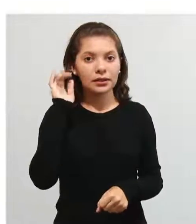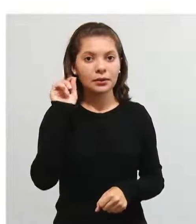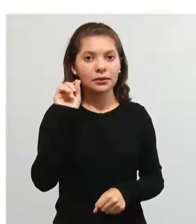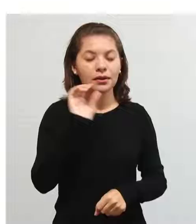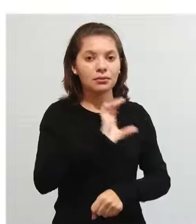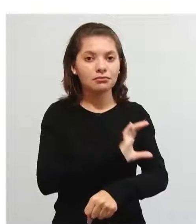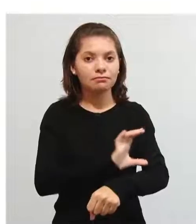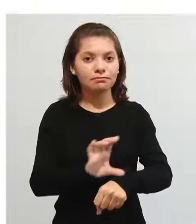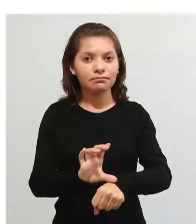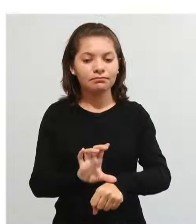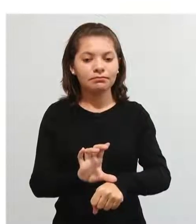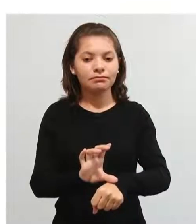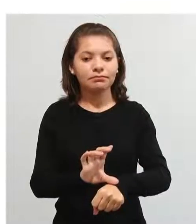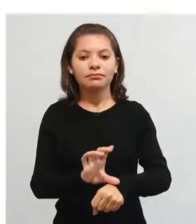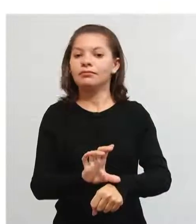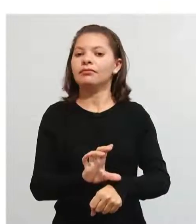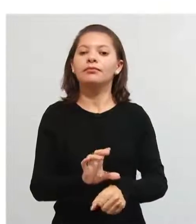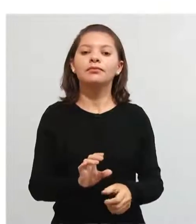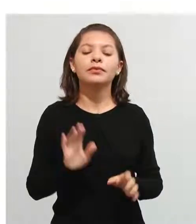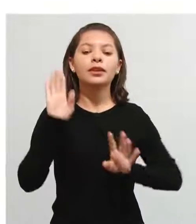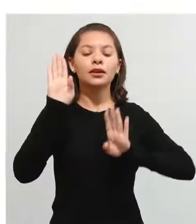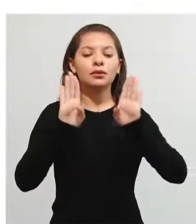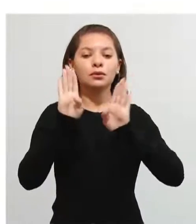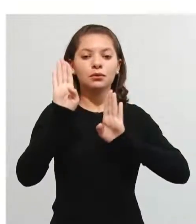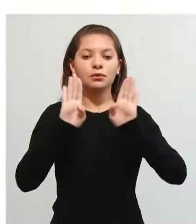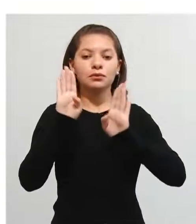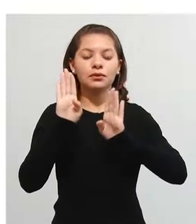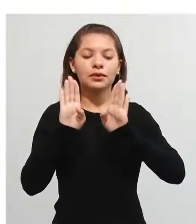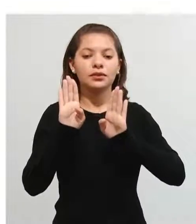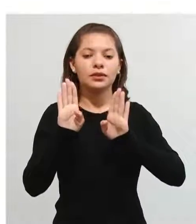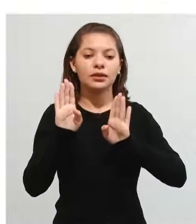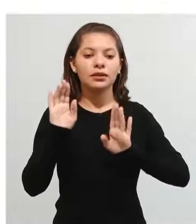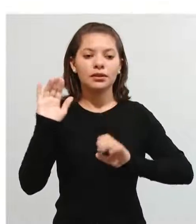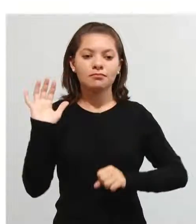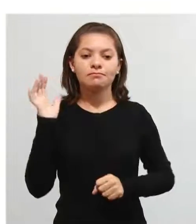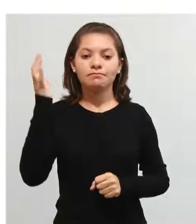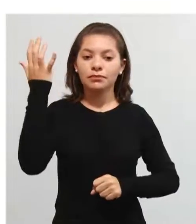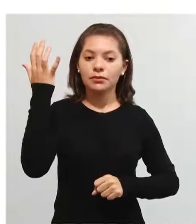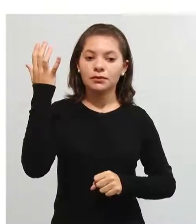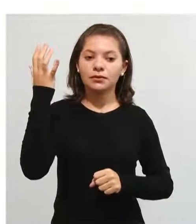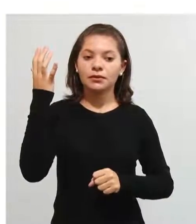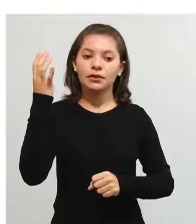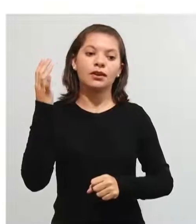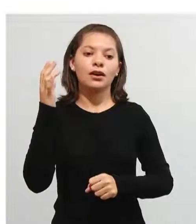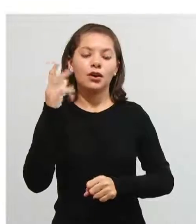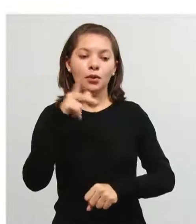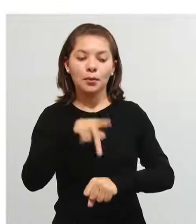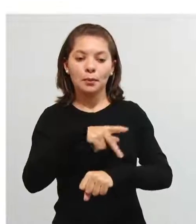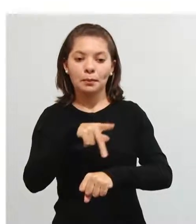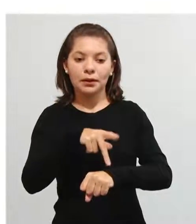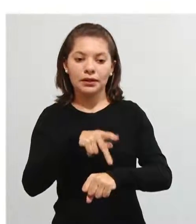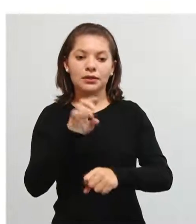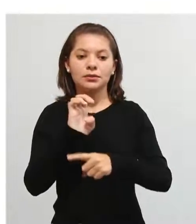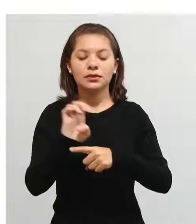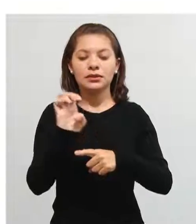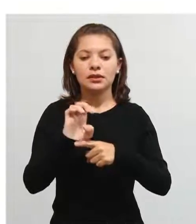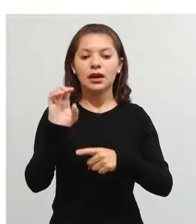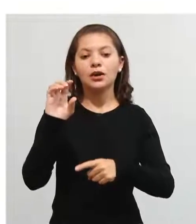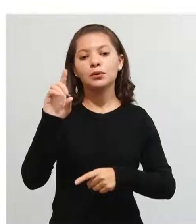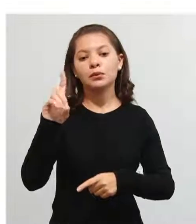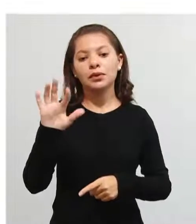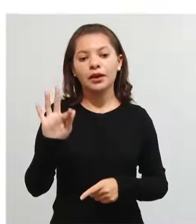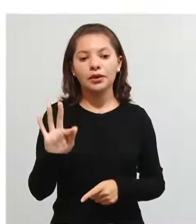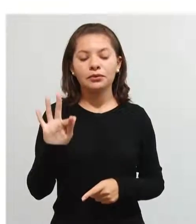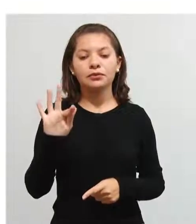tá? E os convênios que entre si celebrem a União, os estados, o DF e os municípios aqui, os convênios,